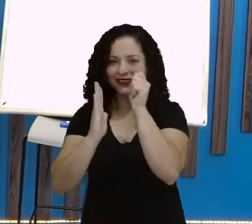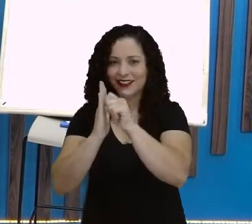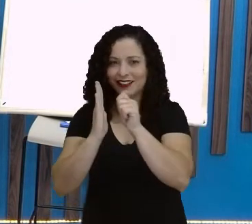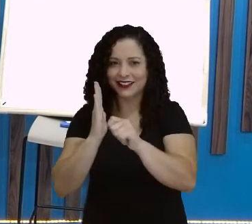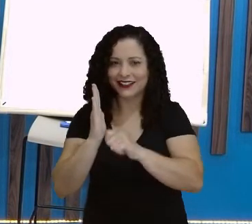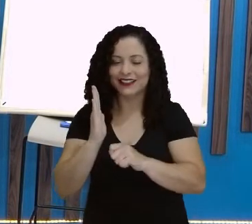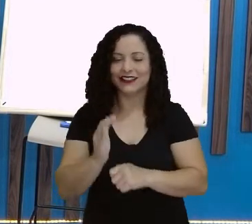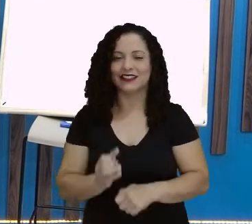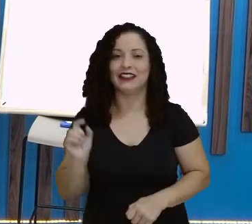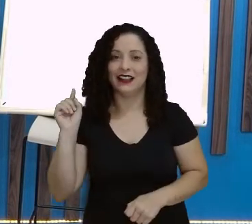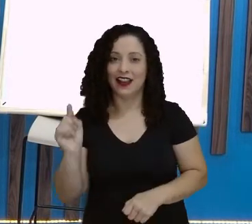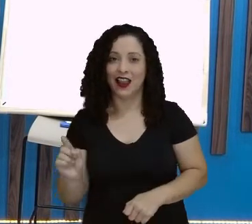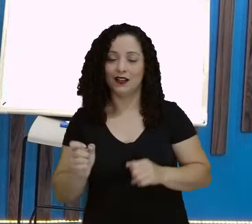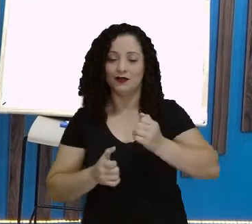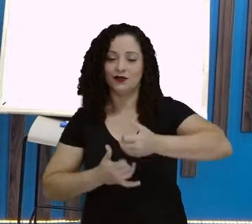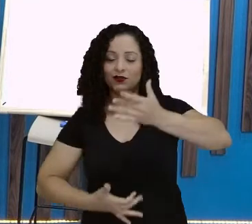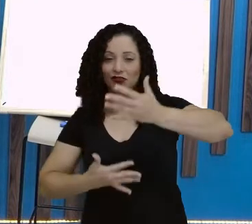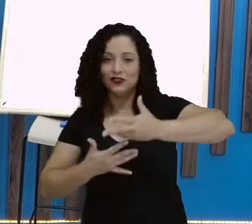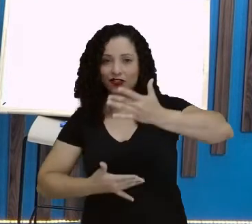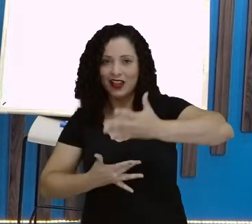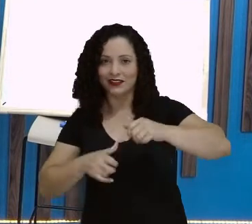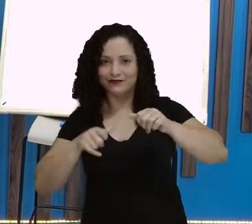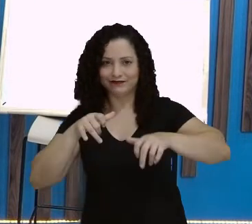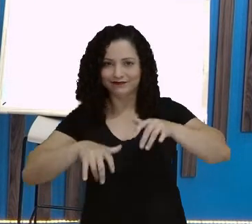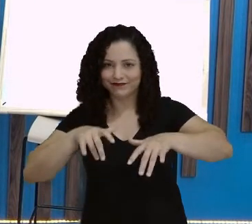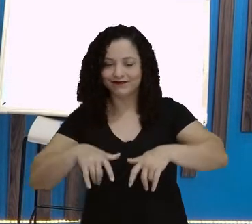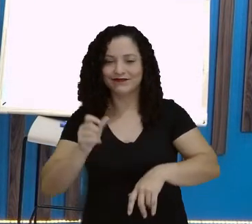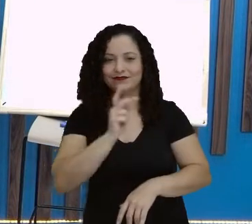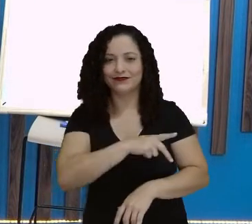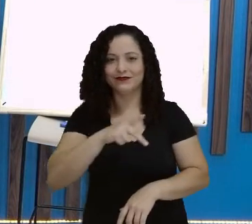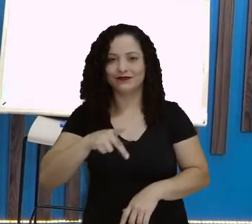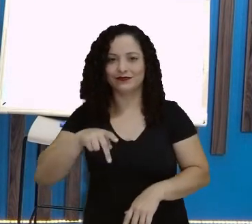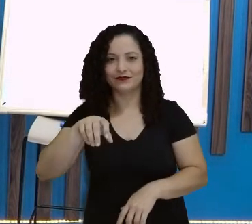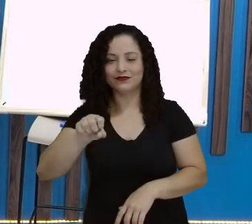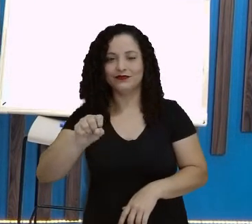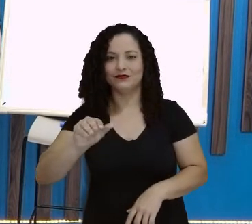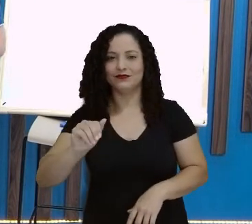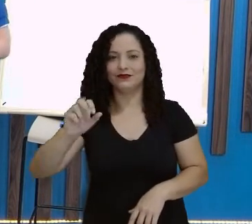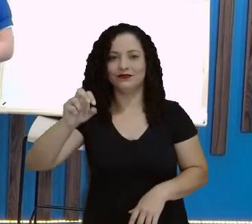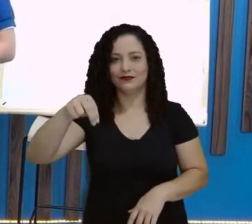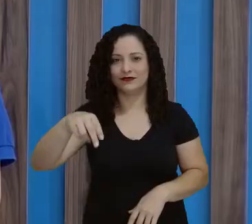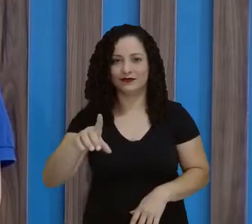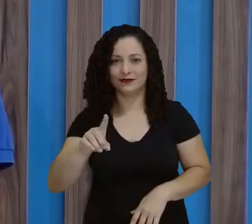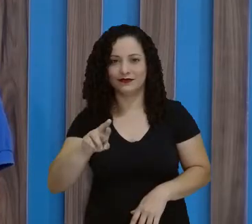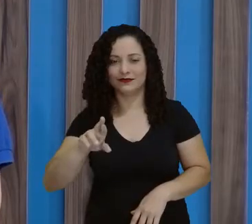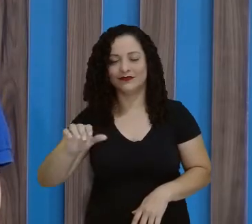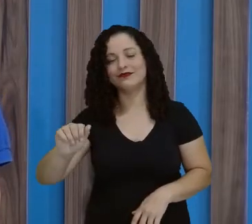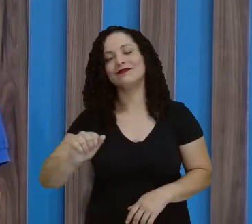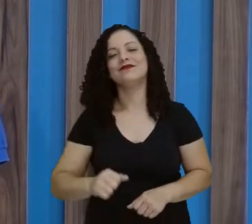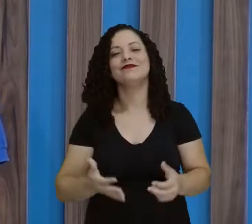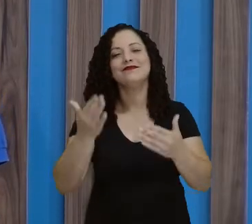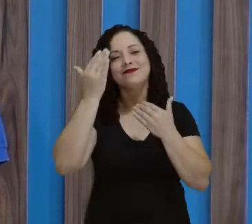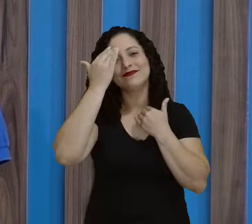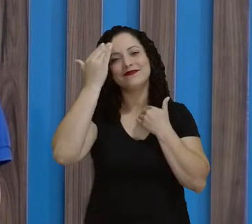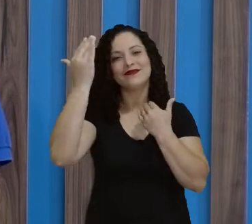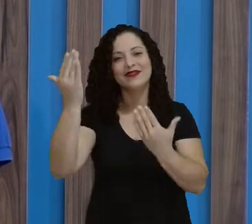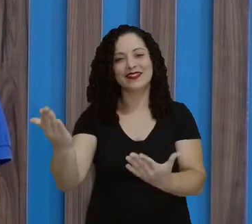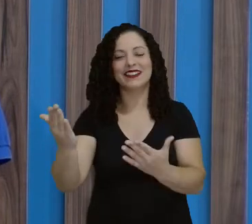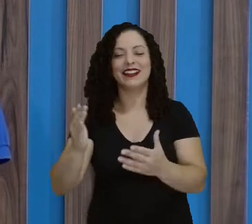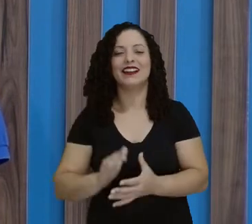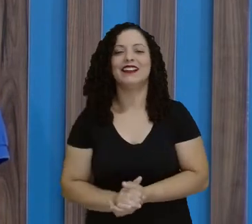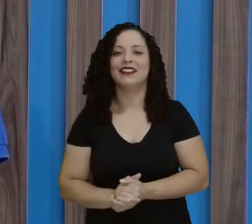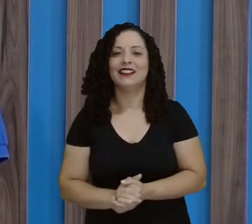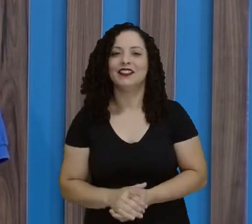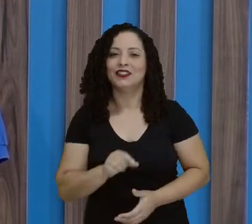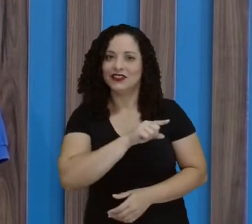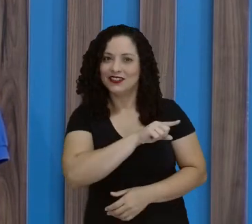no chat para acompanhar é a professora Sandra. Seja muito bem-vinda, professora Sandra. Obrigada, professora Kátia. Todo mundo